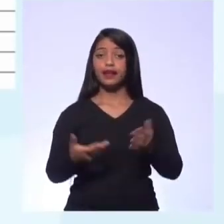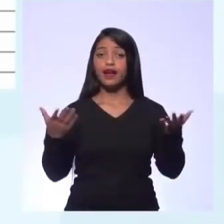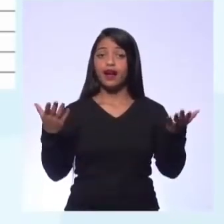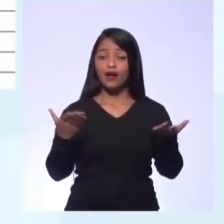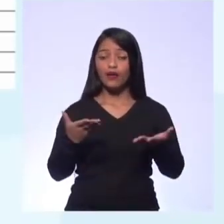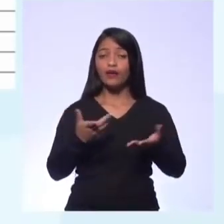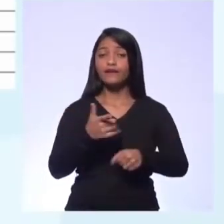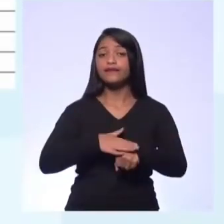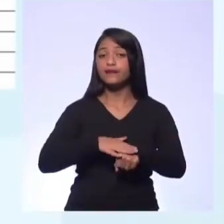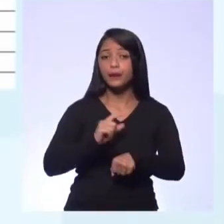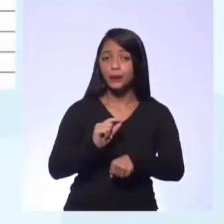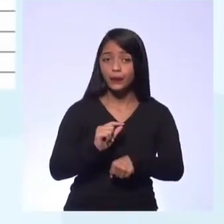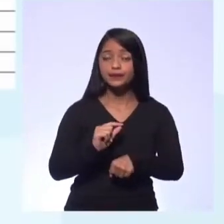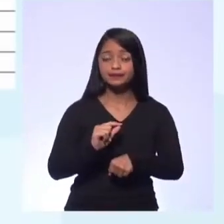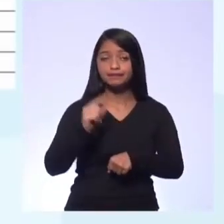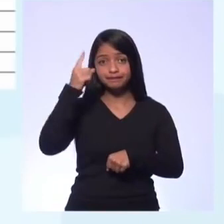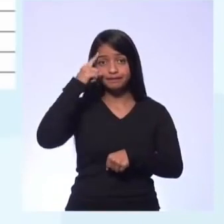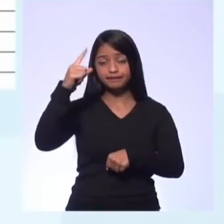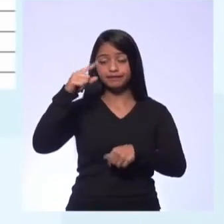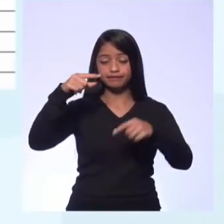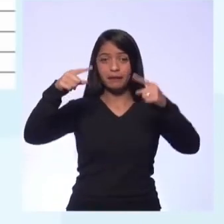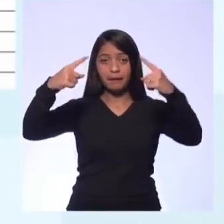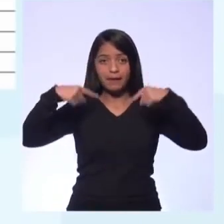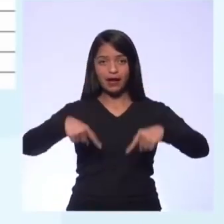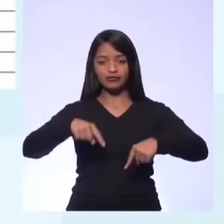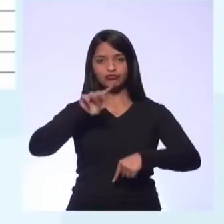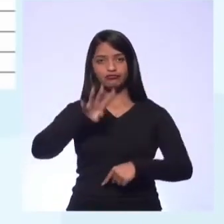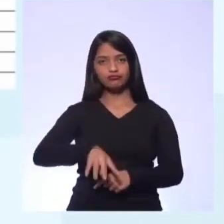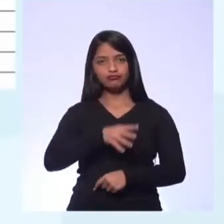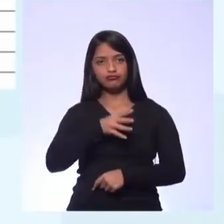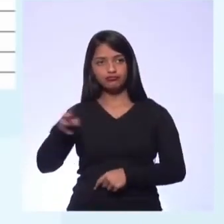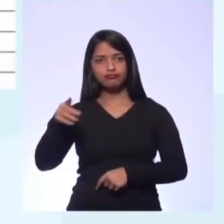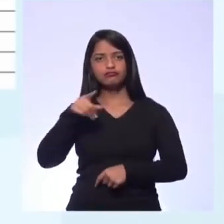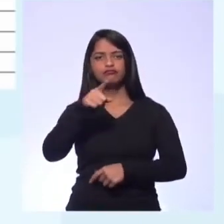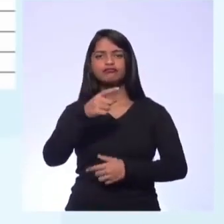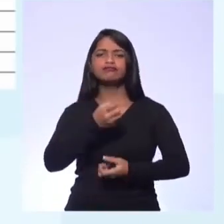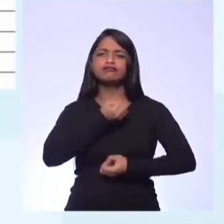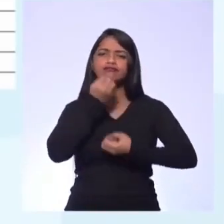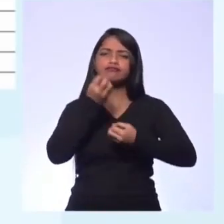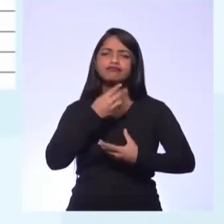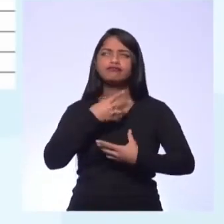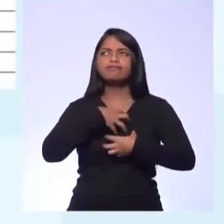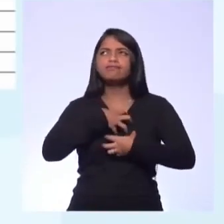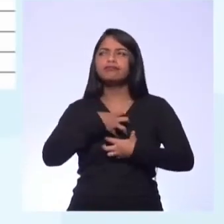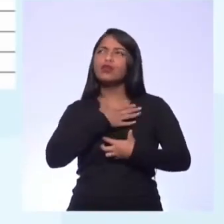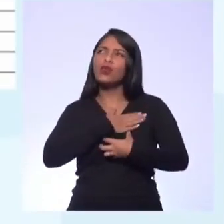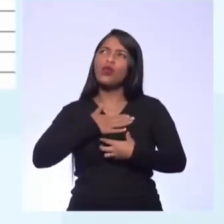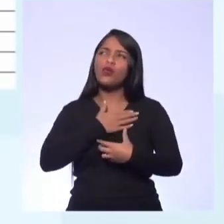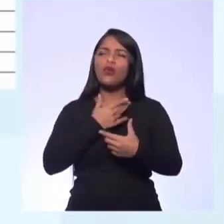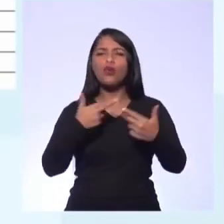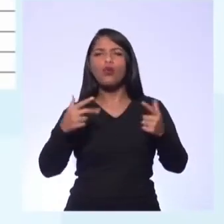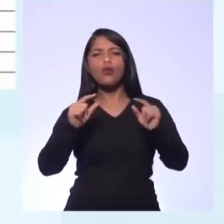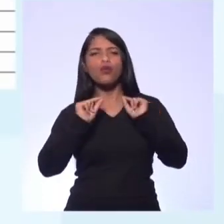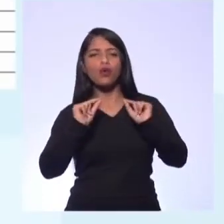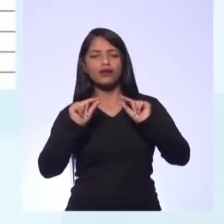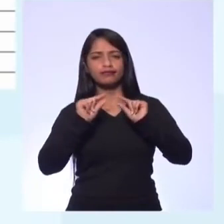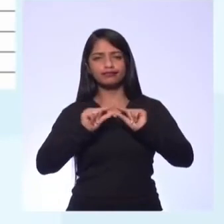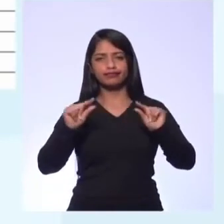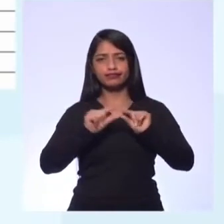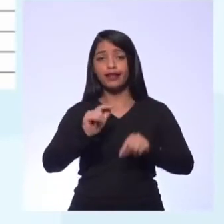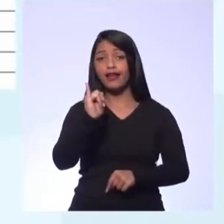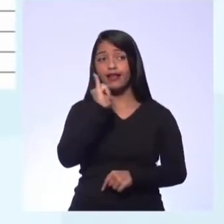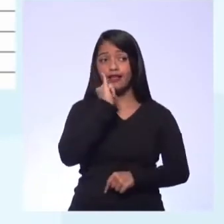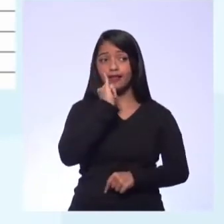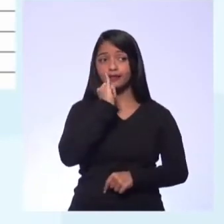a informação da tabela abaixo para expressar o que você gosta. Follow the example. Siga o exemplo. Então, my